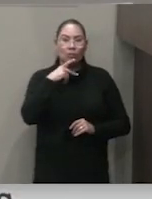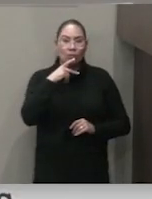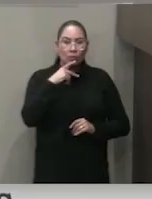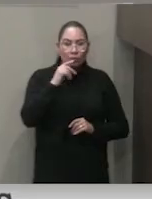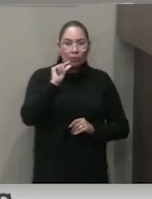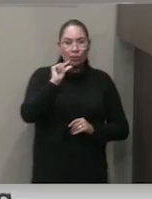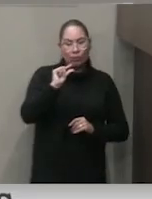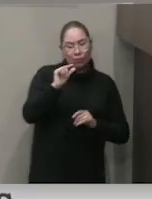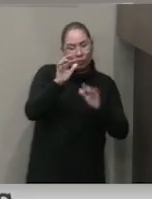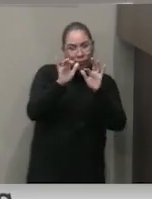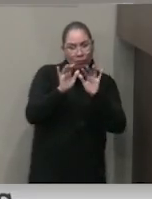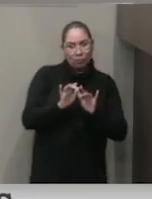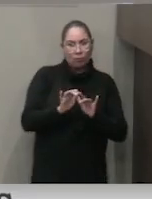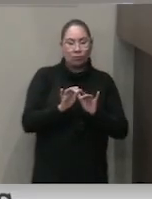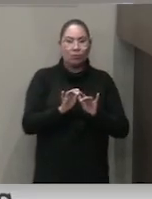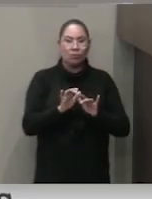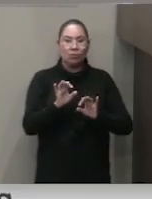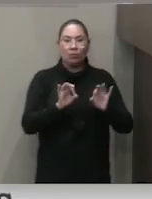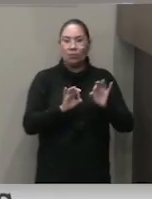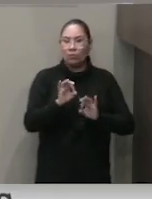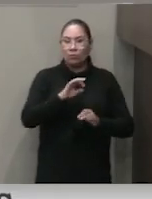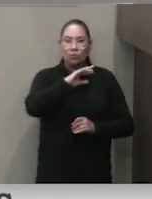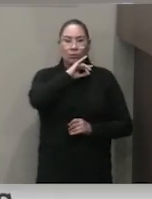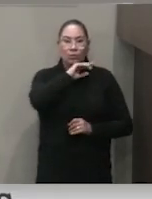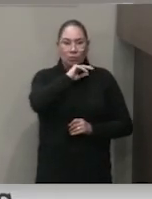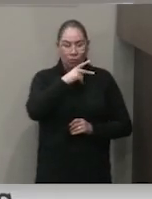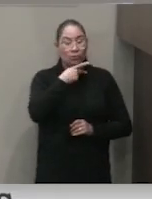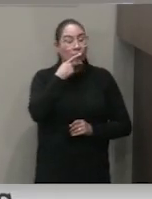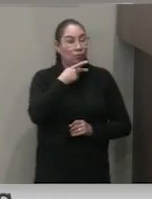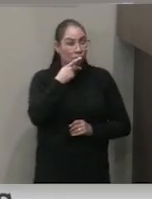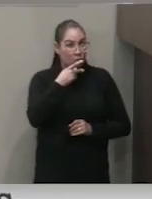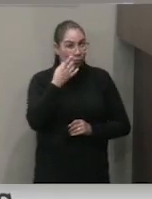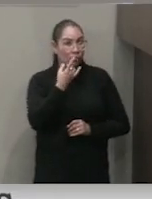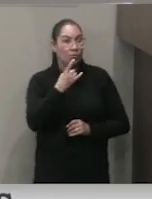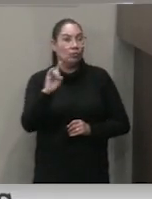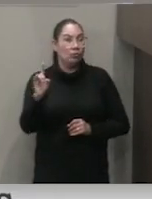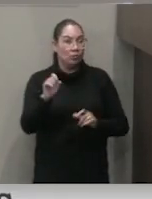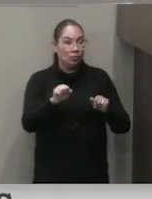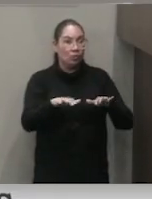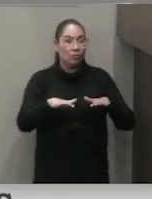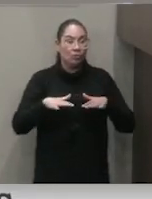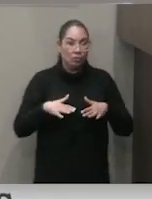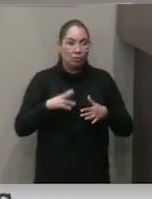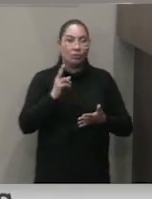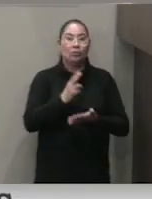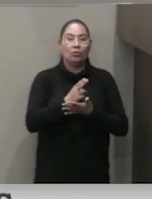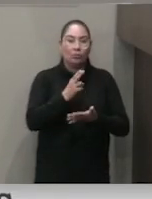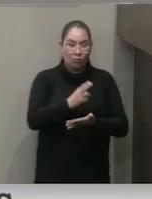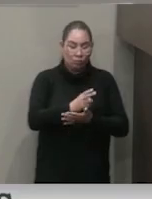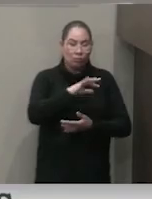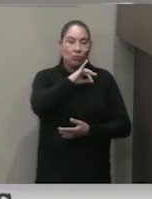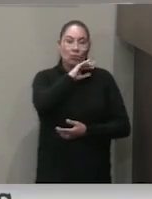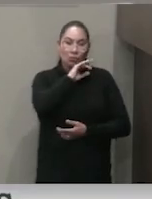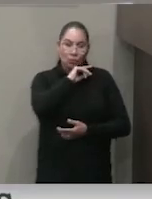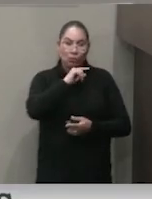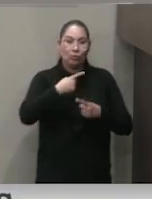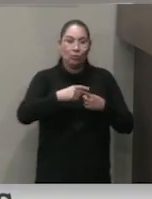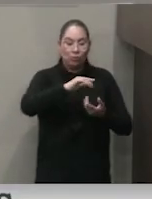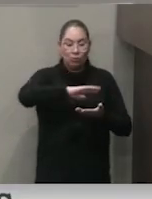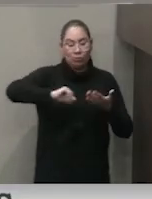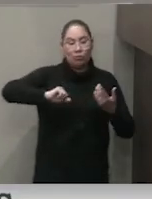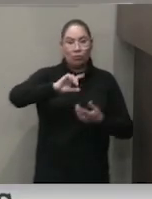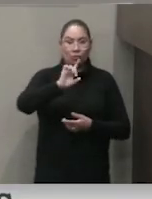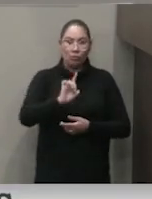pouco o projeto, porque eu dizia o projeto estava muito ruim, falei isso na última sessão, ele continua ruim, porque retira